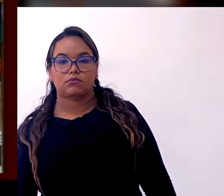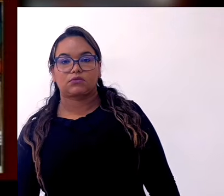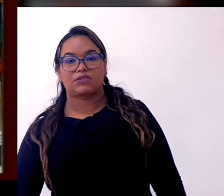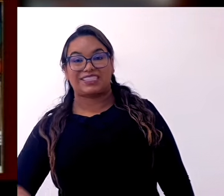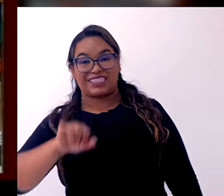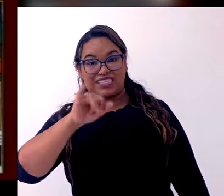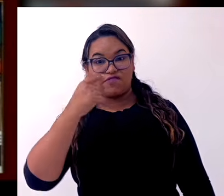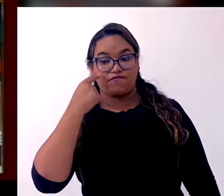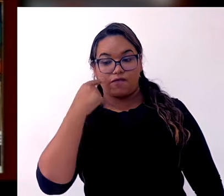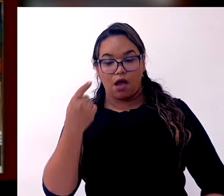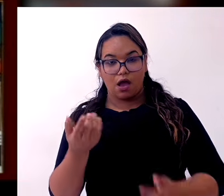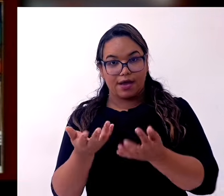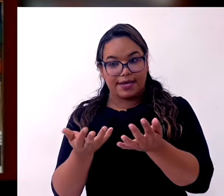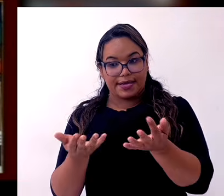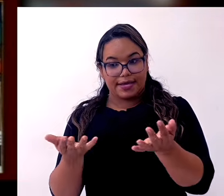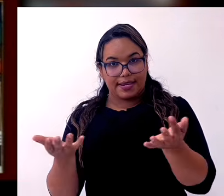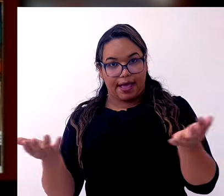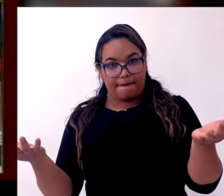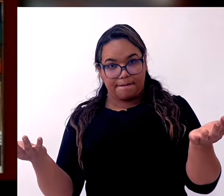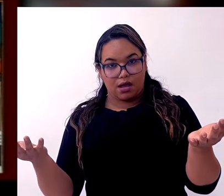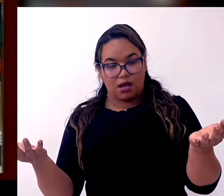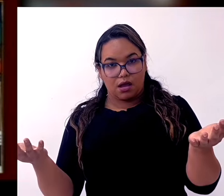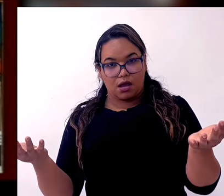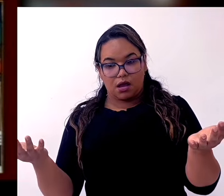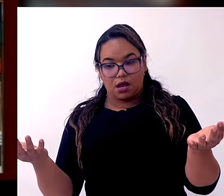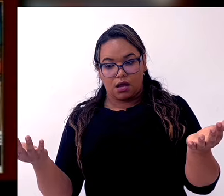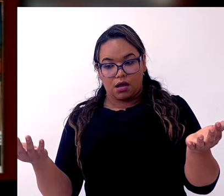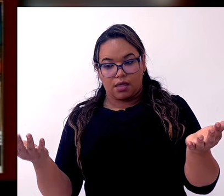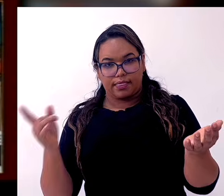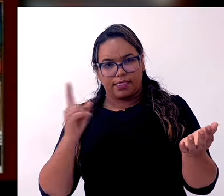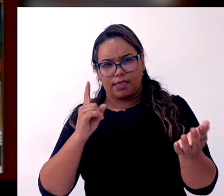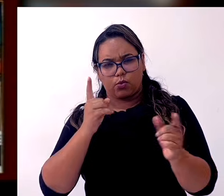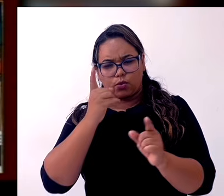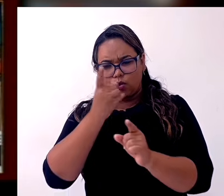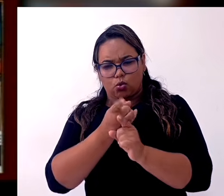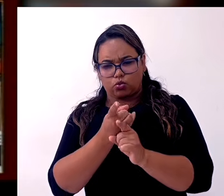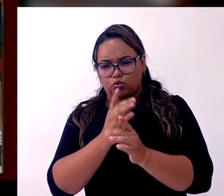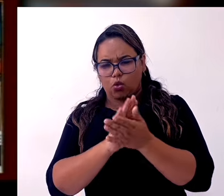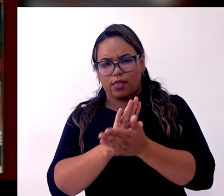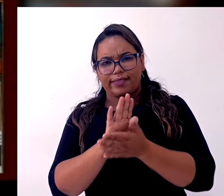Aqui tem um pedaço faltando, não tem foto. Ali você tem o impacto de uma chama.